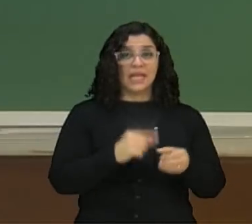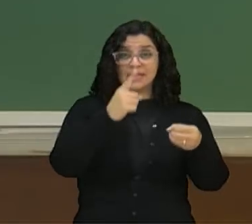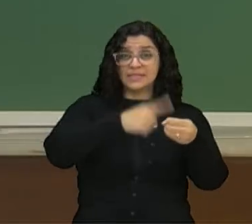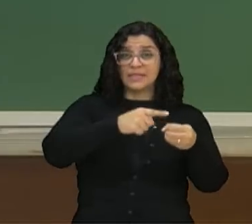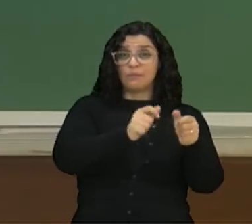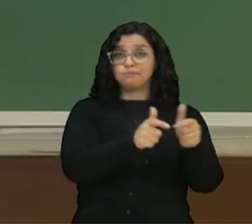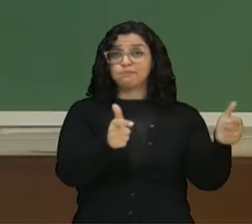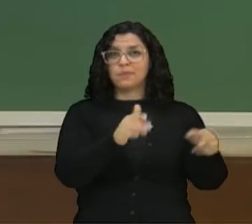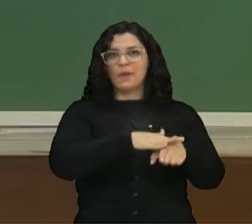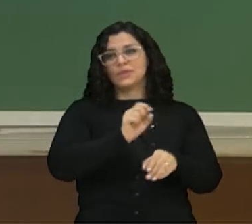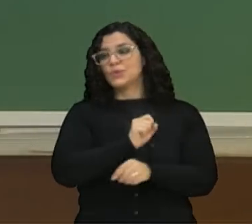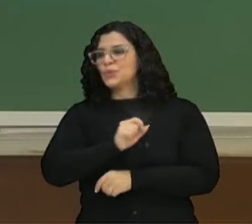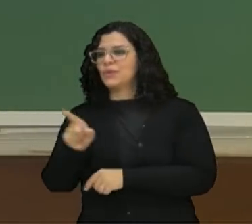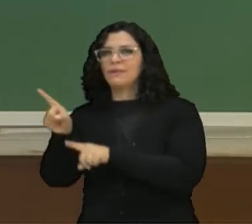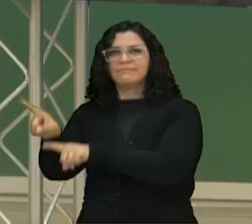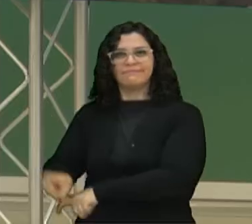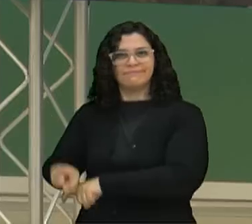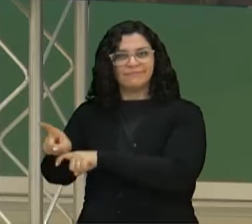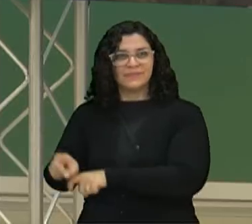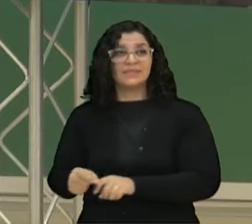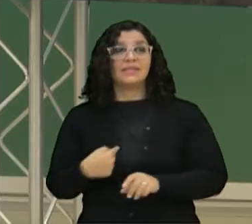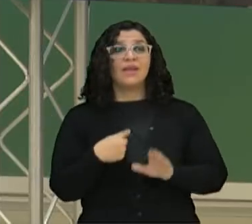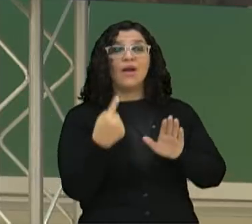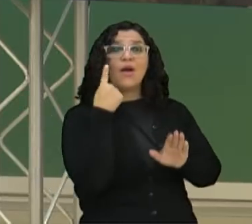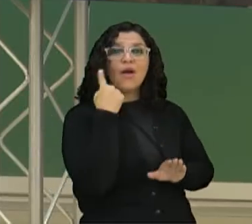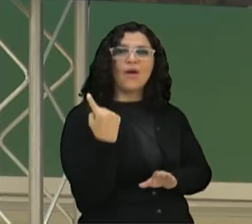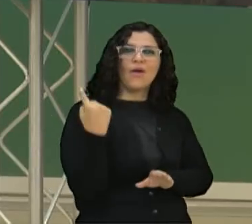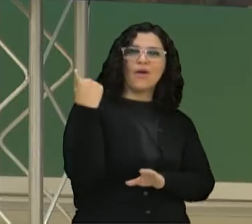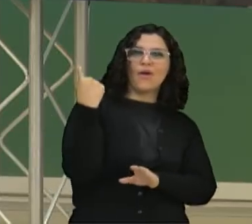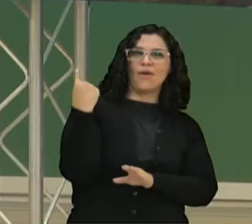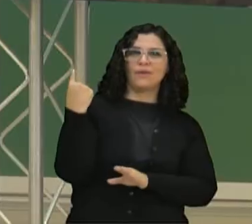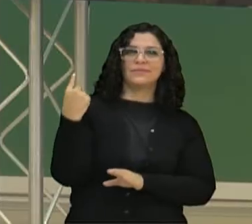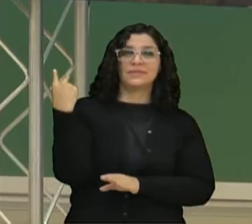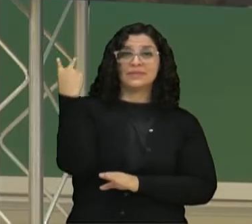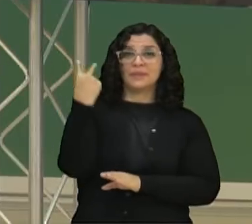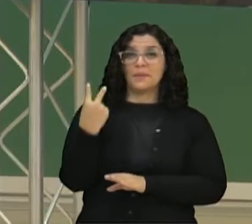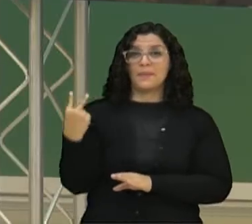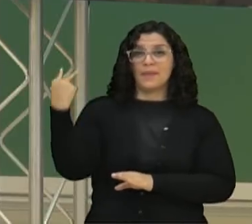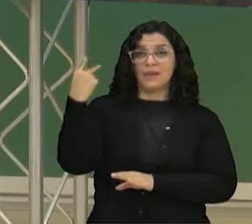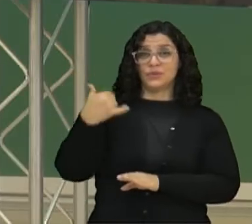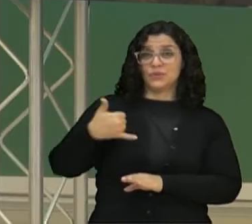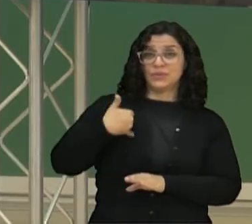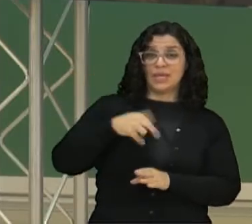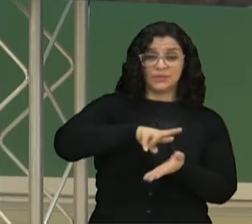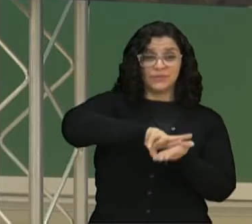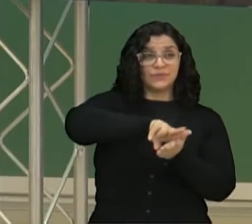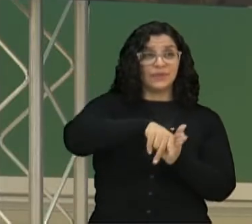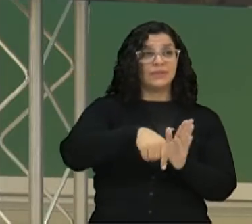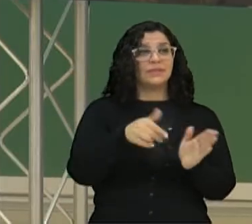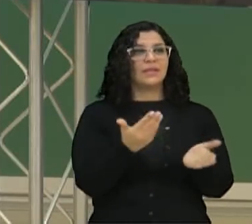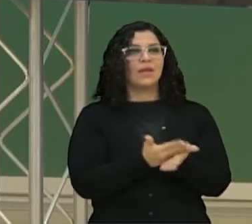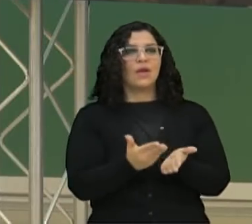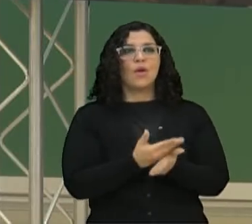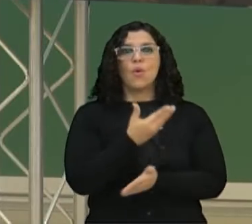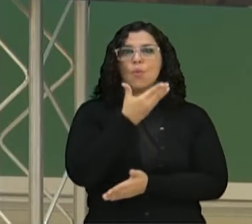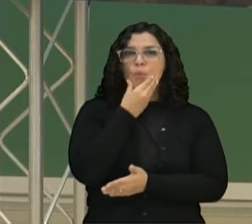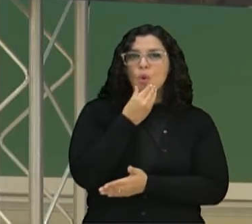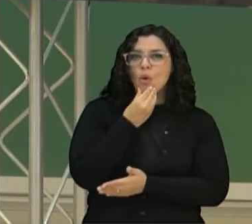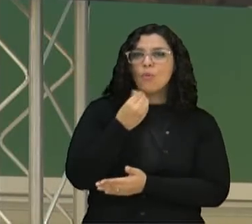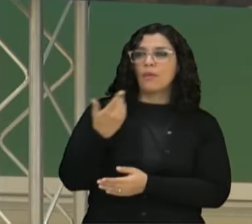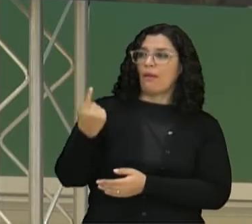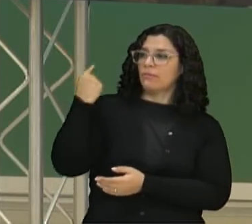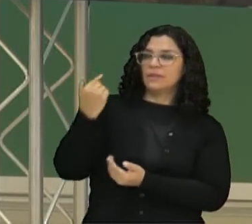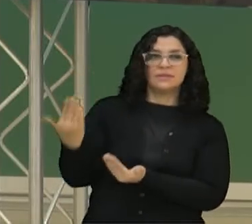grandes cidades, tá certo? Aqui a gente tem uns exemplos aqui. Vejam bem, idades diferentes, aqui um senhor, uns jovens